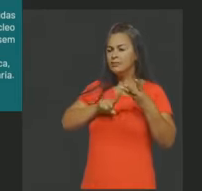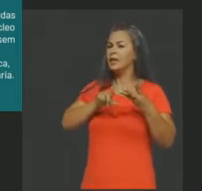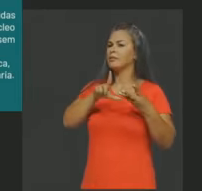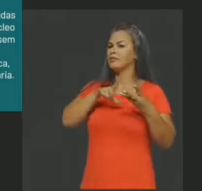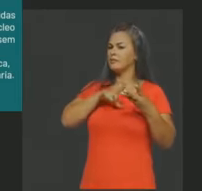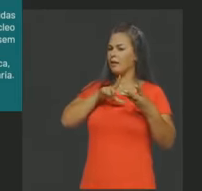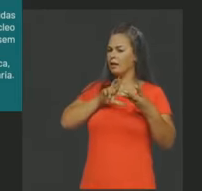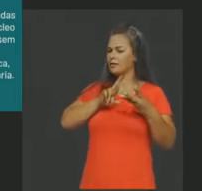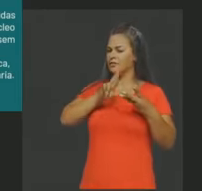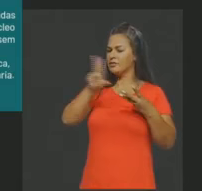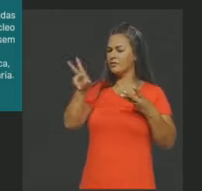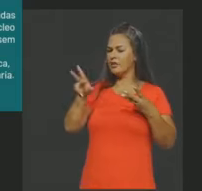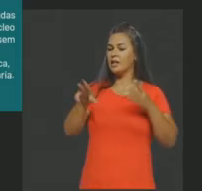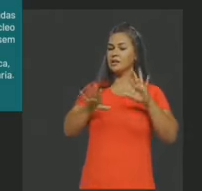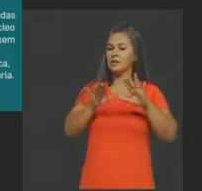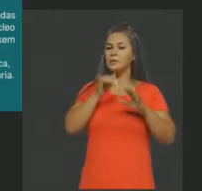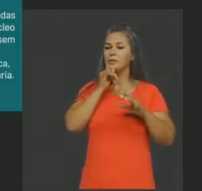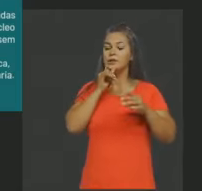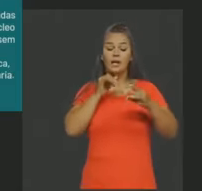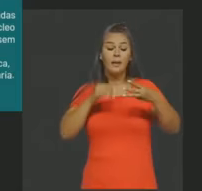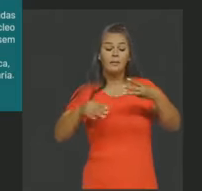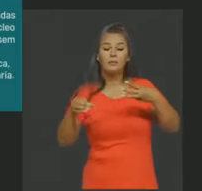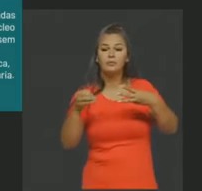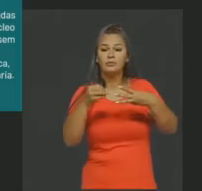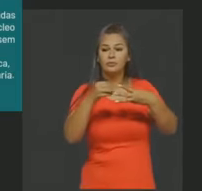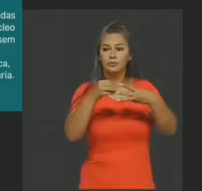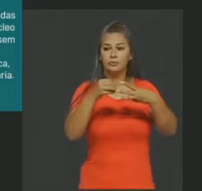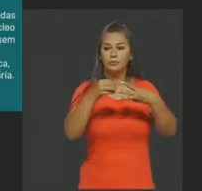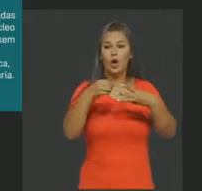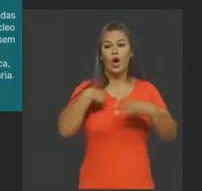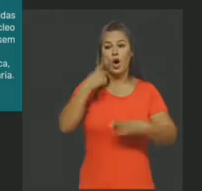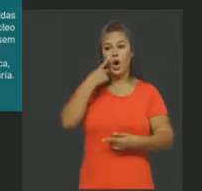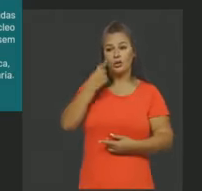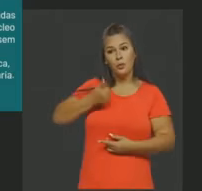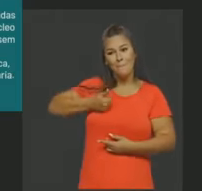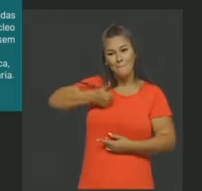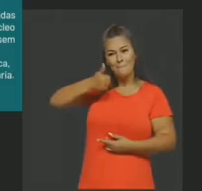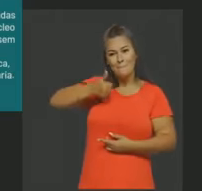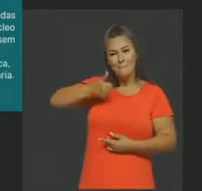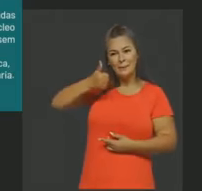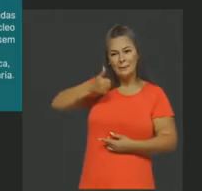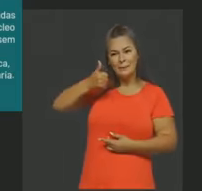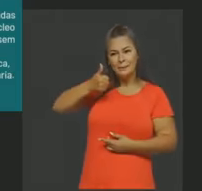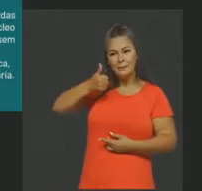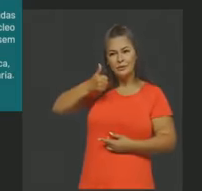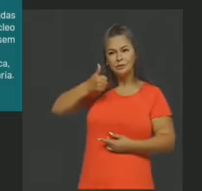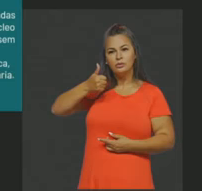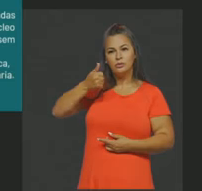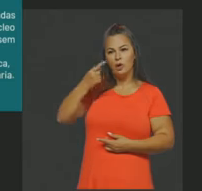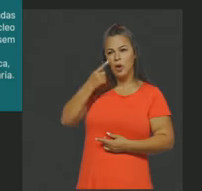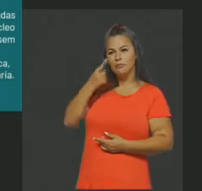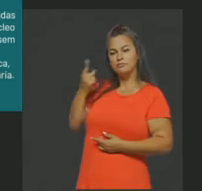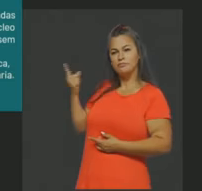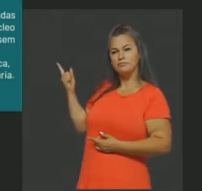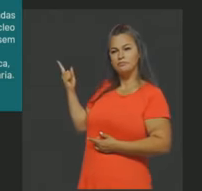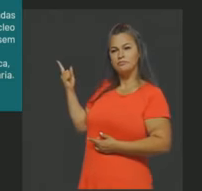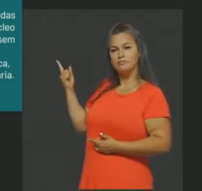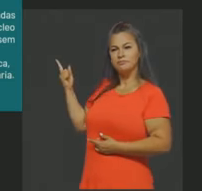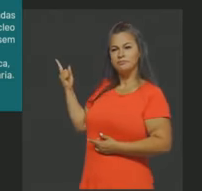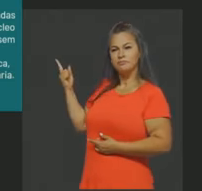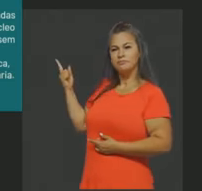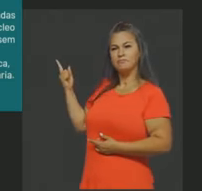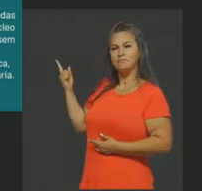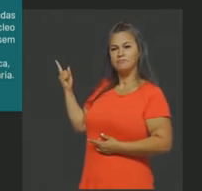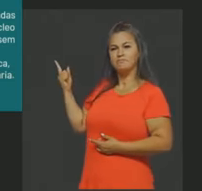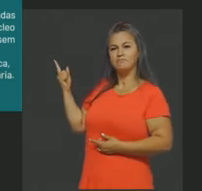primeiro, no estriado esquelético, que forma aqui, ó, os músculos ligados ao esqueleto, ligados ao movimento,